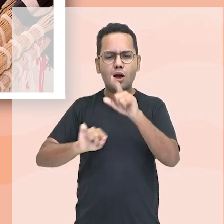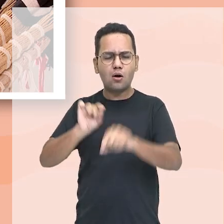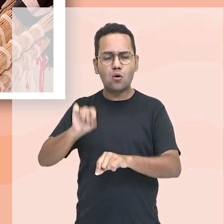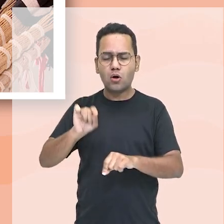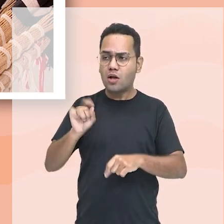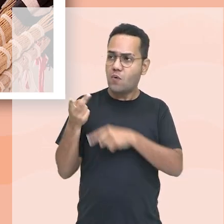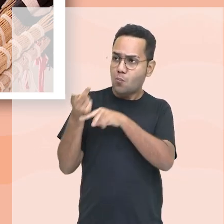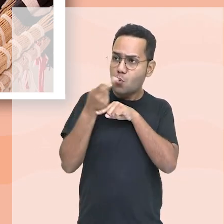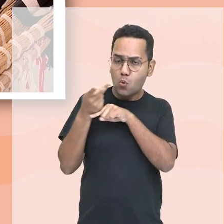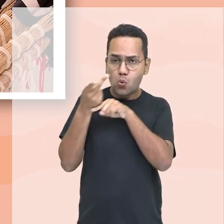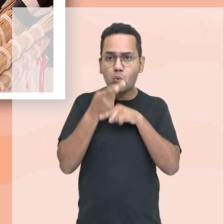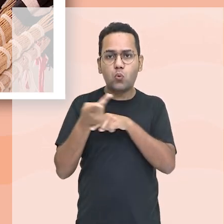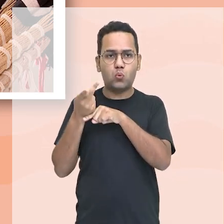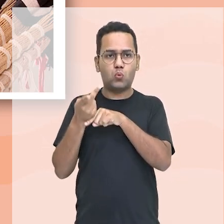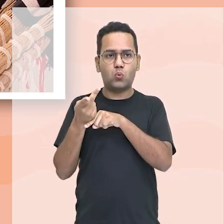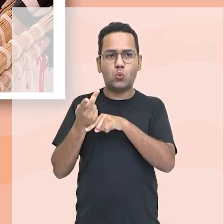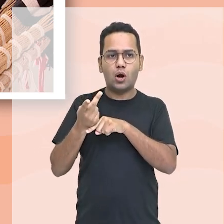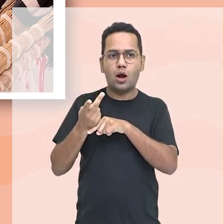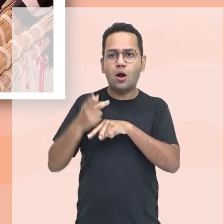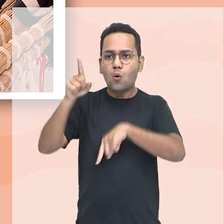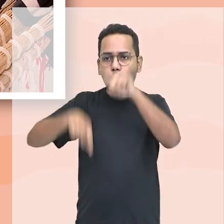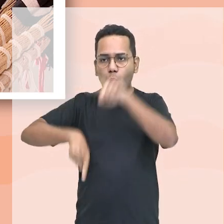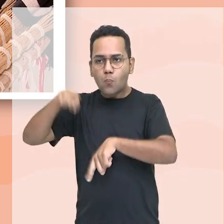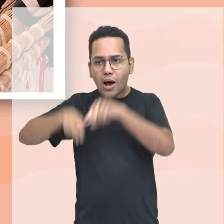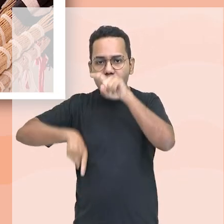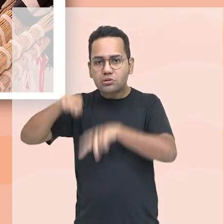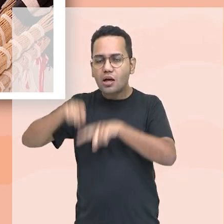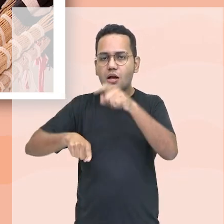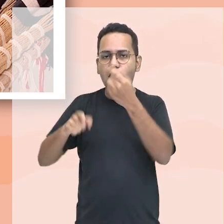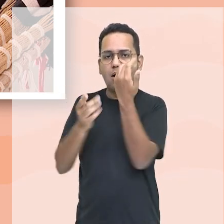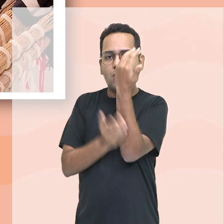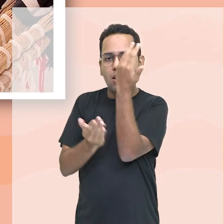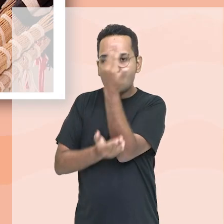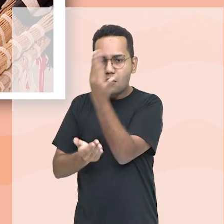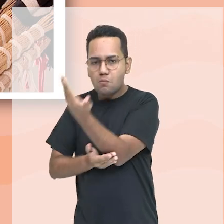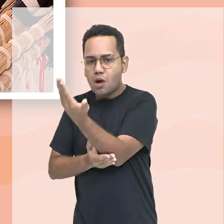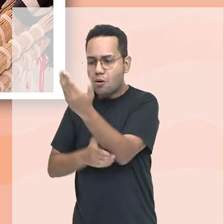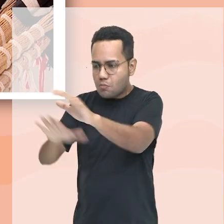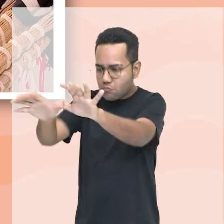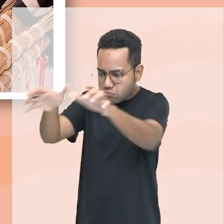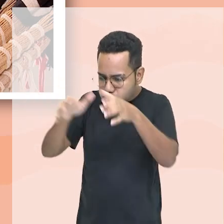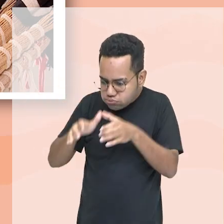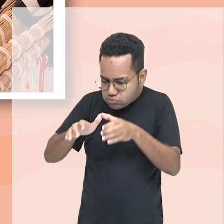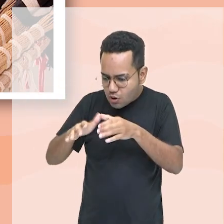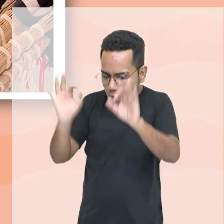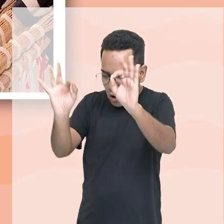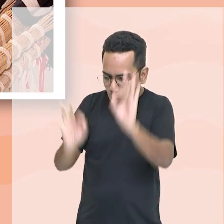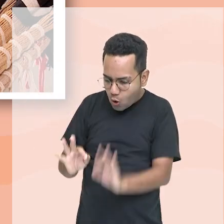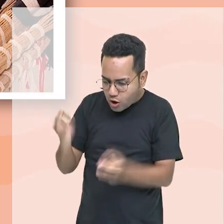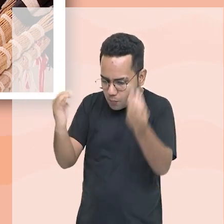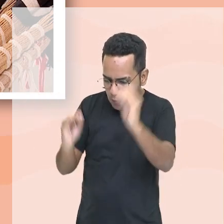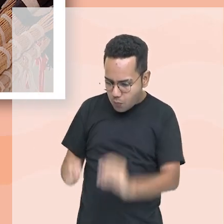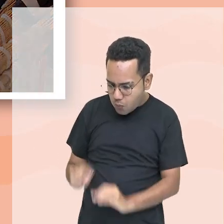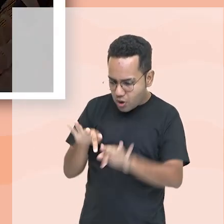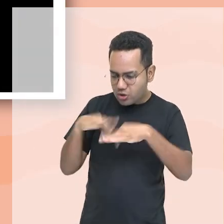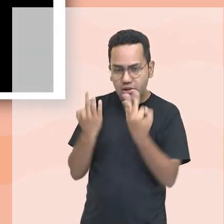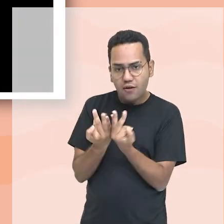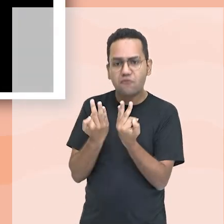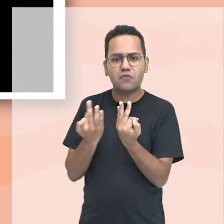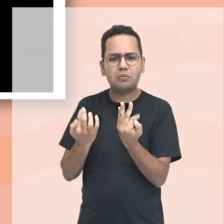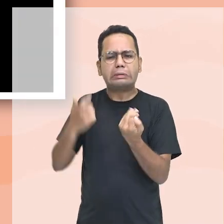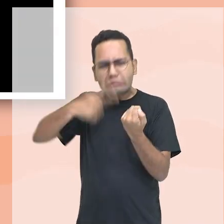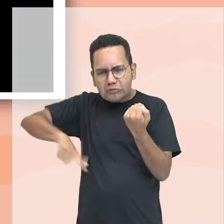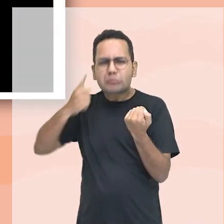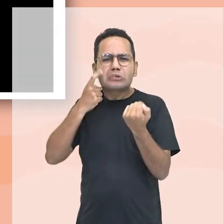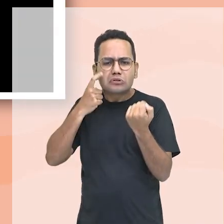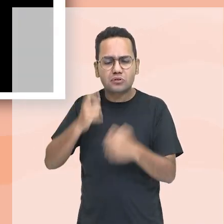foi, para ser levado para o centro da aldeia, para ser enfeitado, né? E a família poder chorar pela última vez. A alma